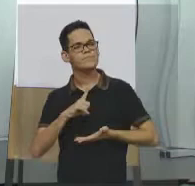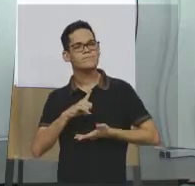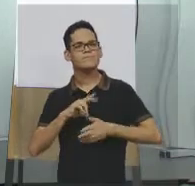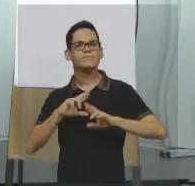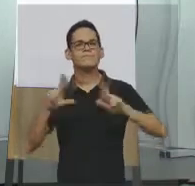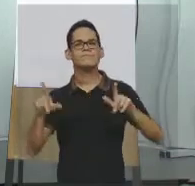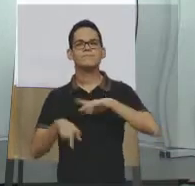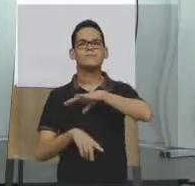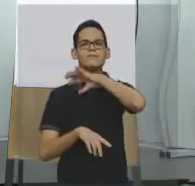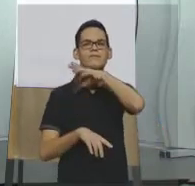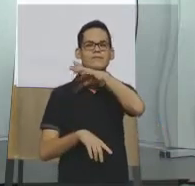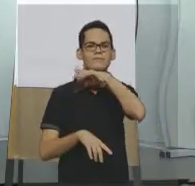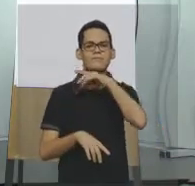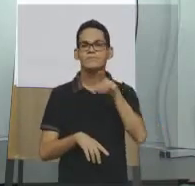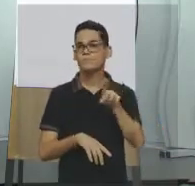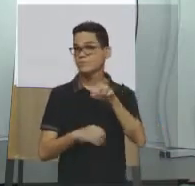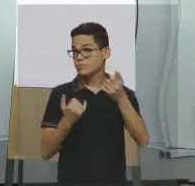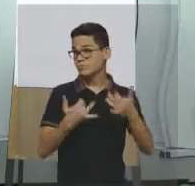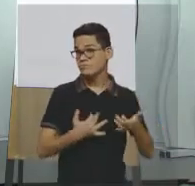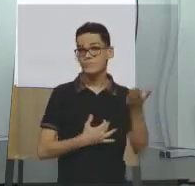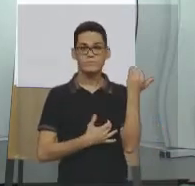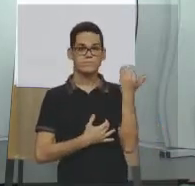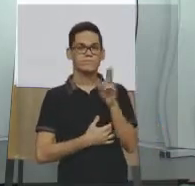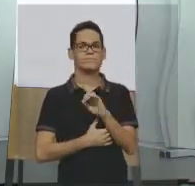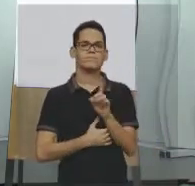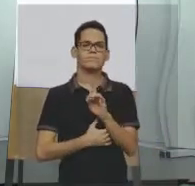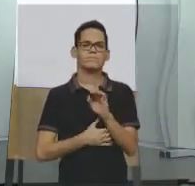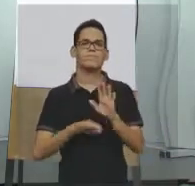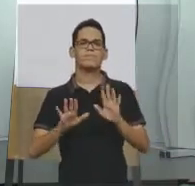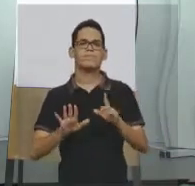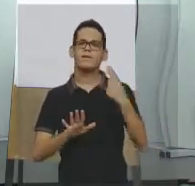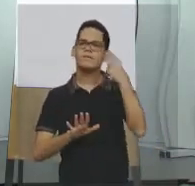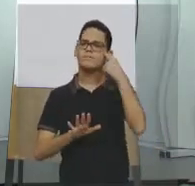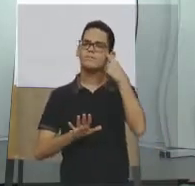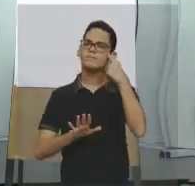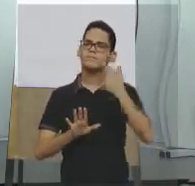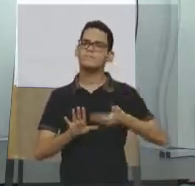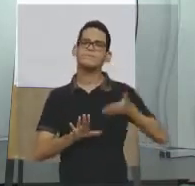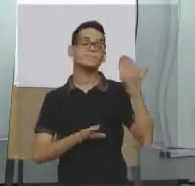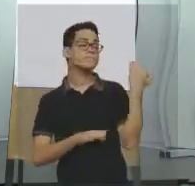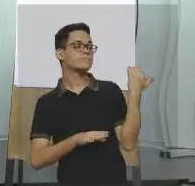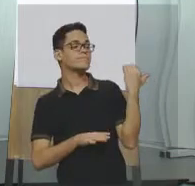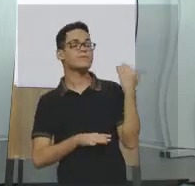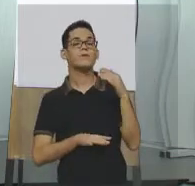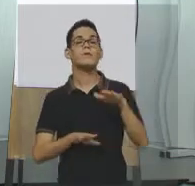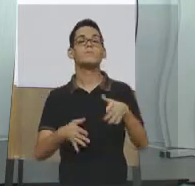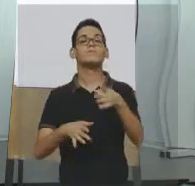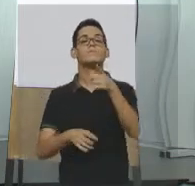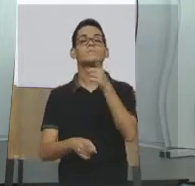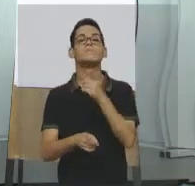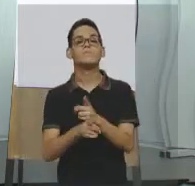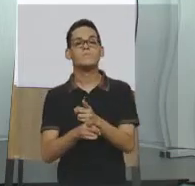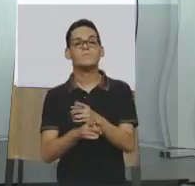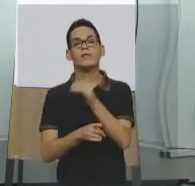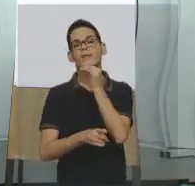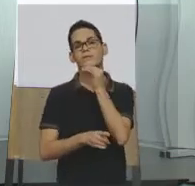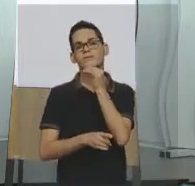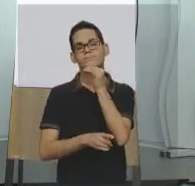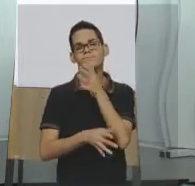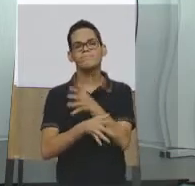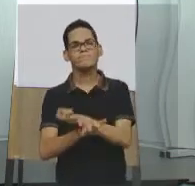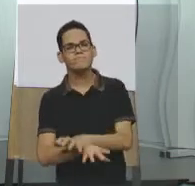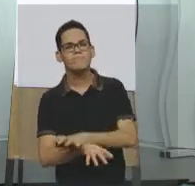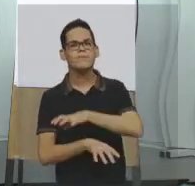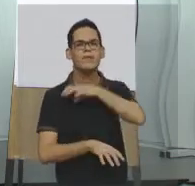falando de passado. Agora, pensando isso no passado, quando você acha fósseis de animais que